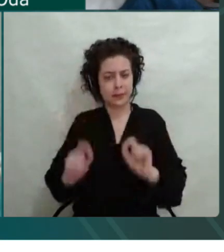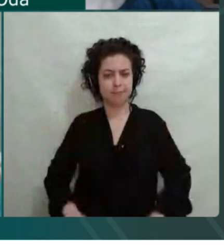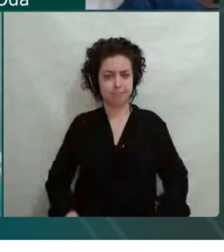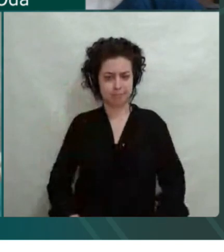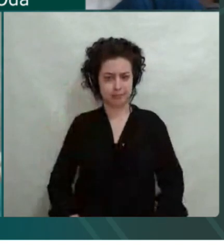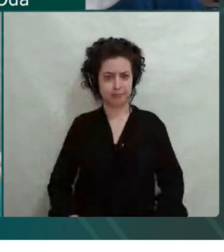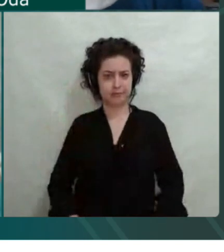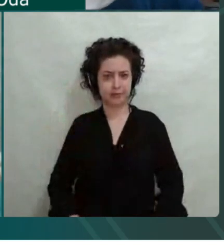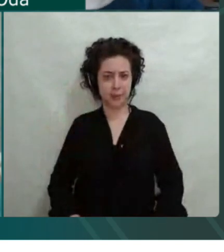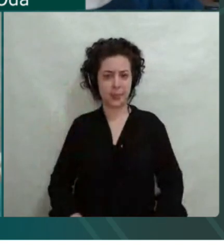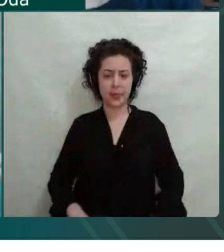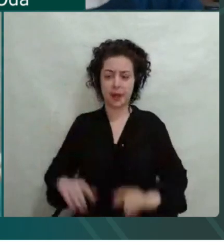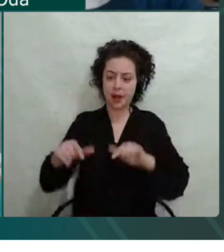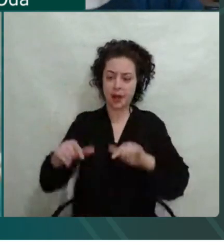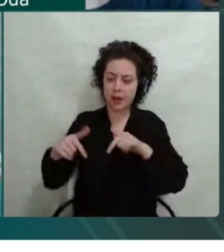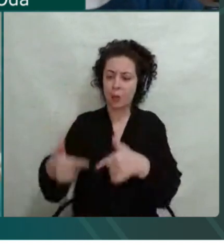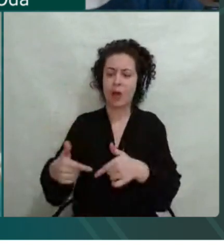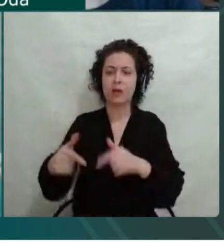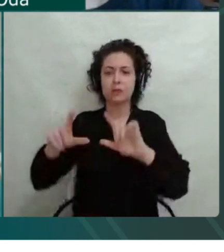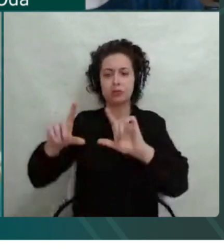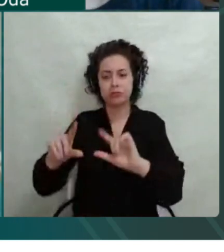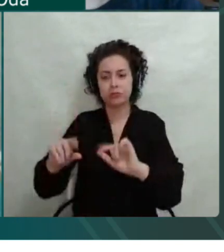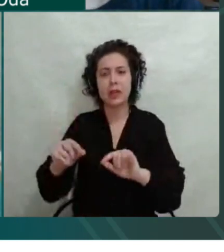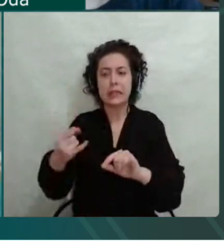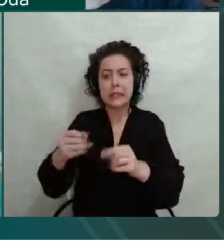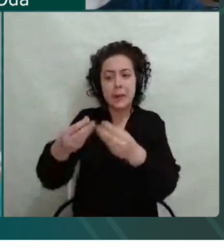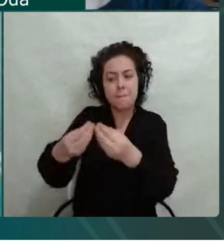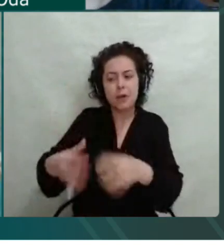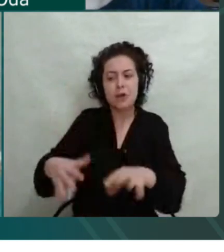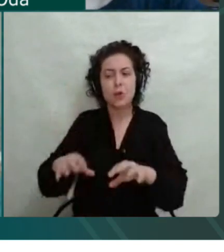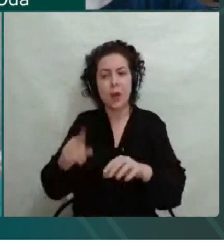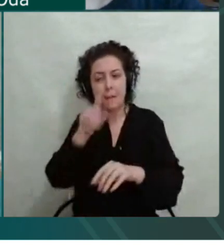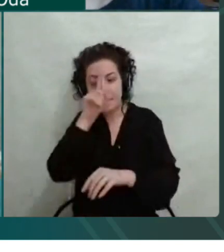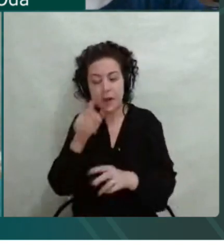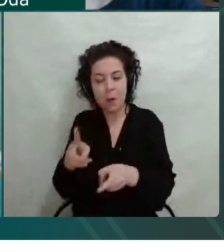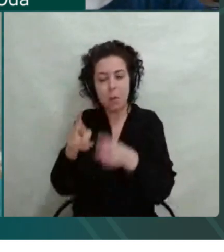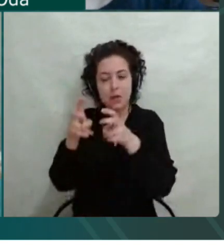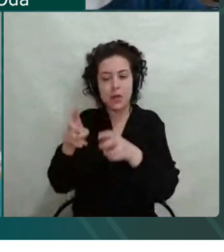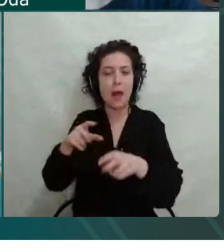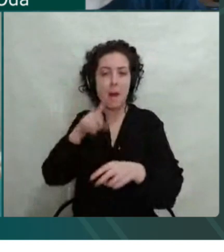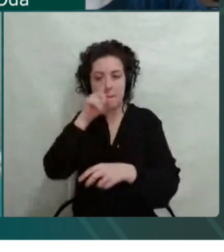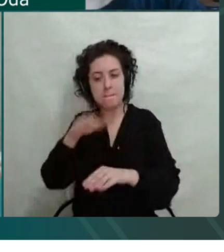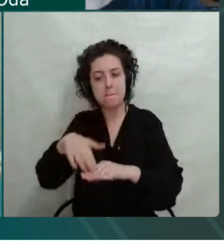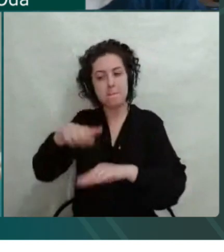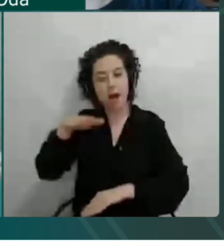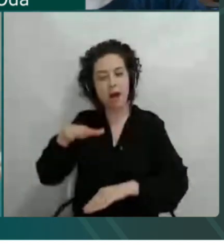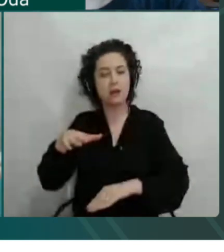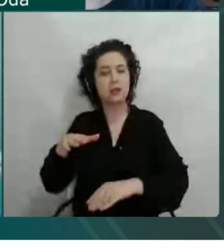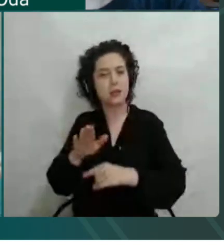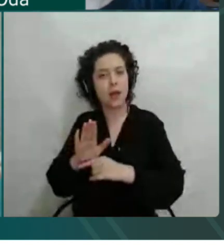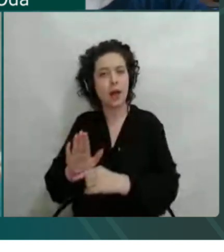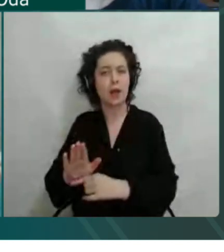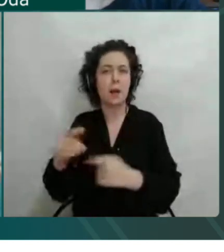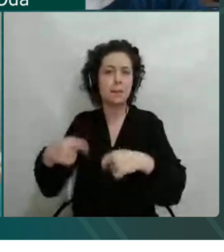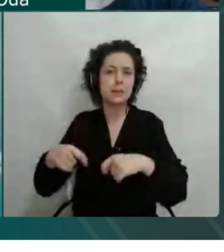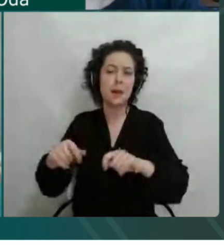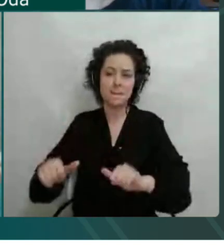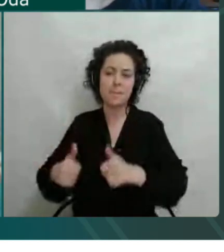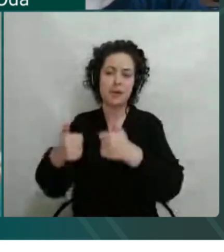para reduzir determinados tipos de danos e de riscos. Entretanto, eu compreendo que, da forma com